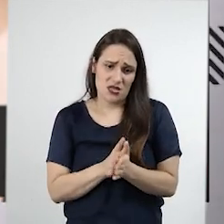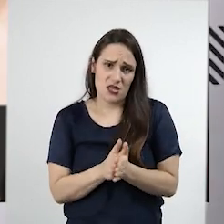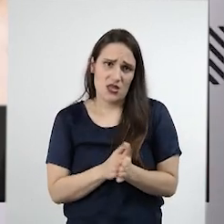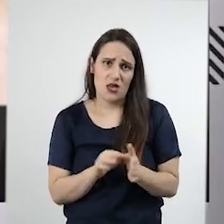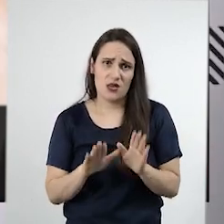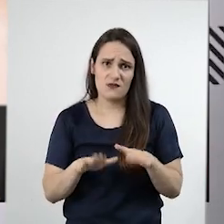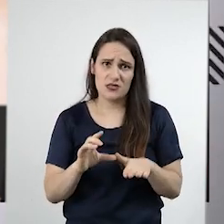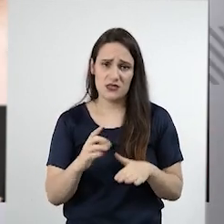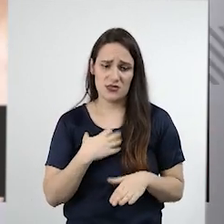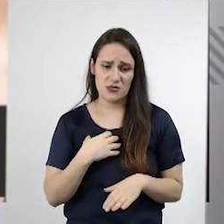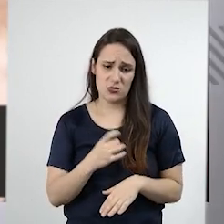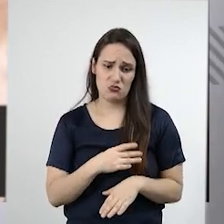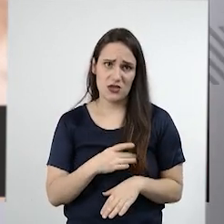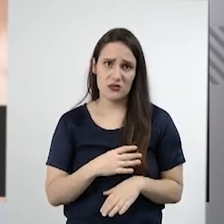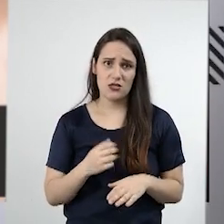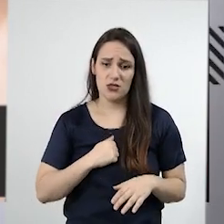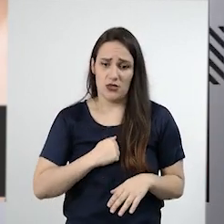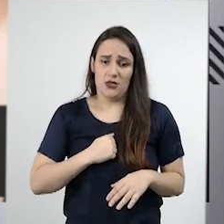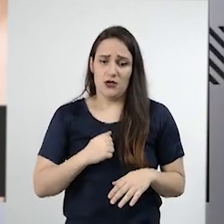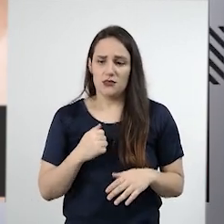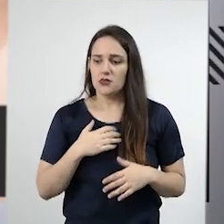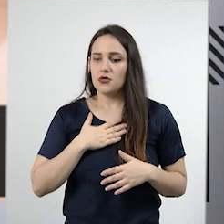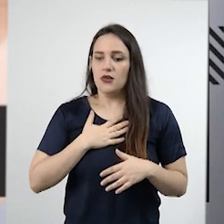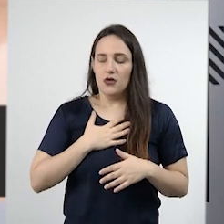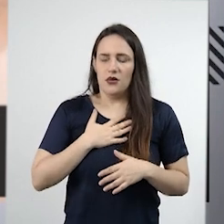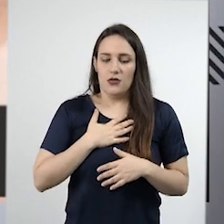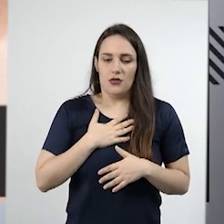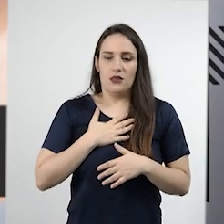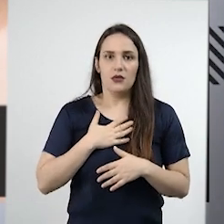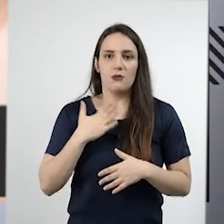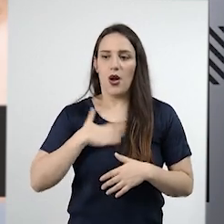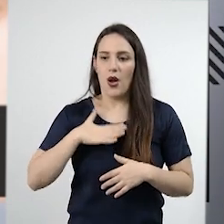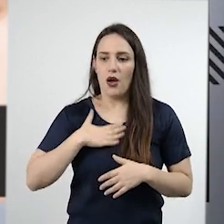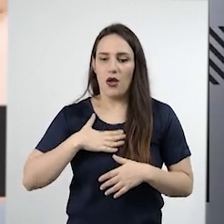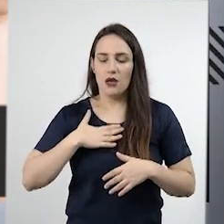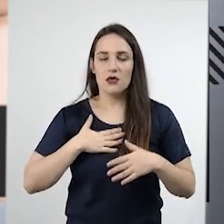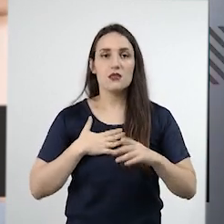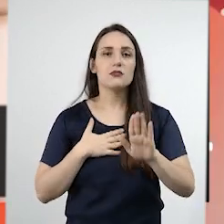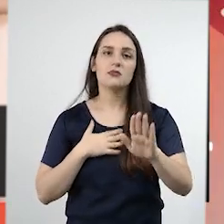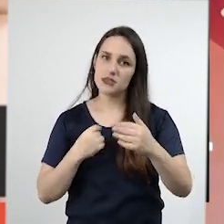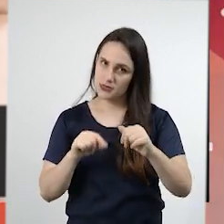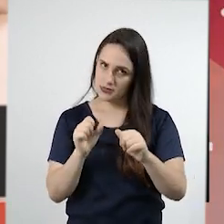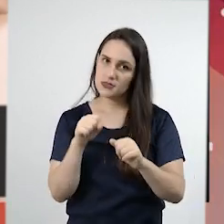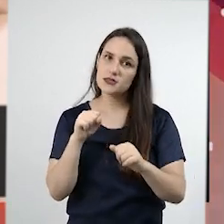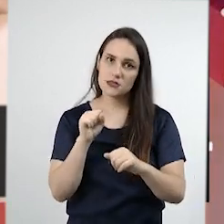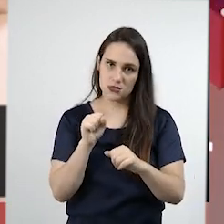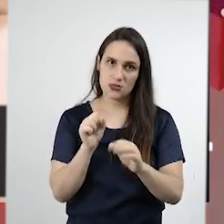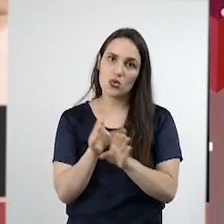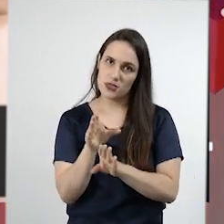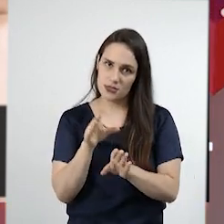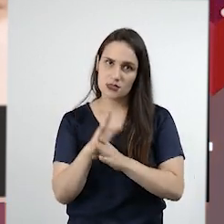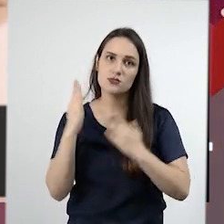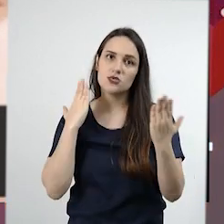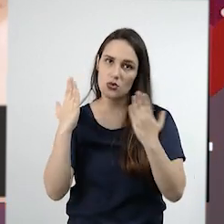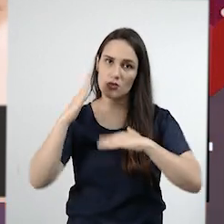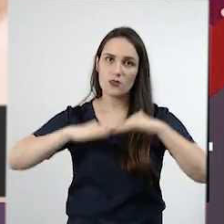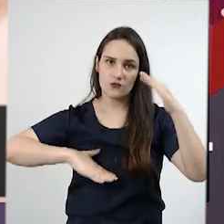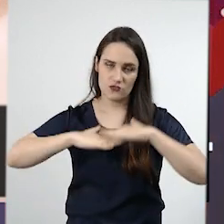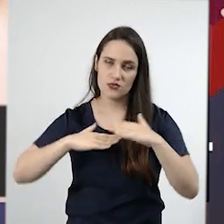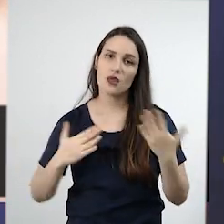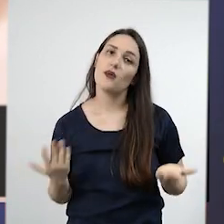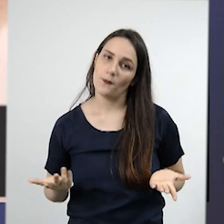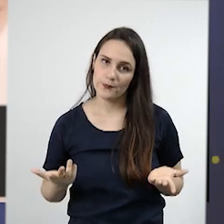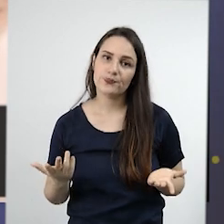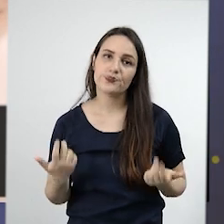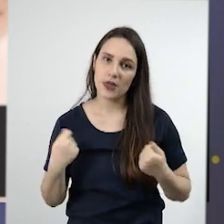ter taquicardia, falta de ar, também precisa de cuidado, né? Então, a gente precisa orientar